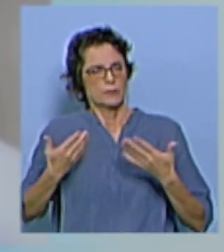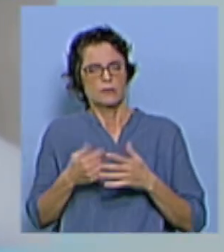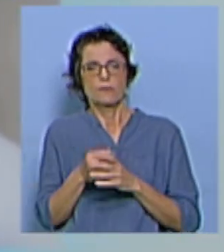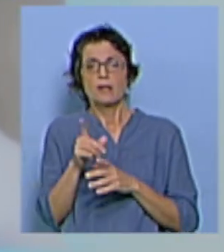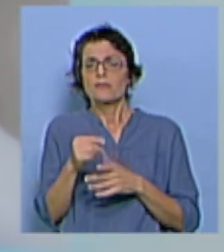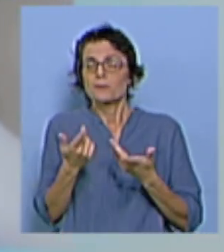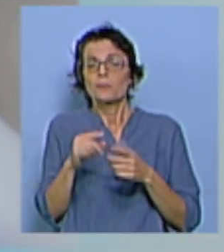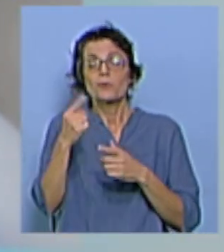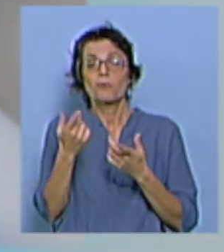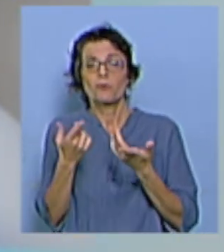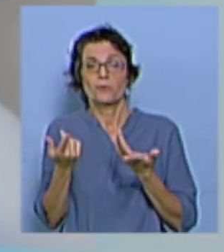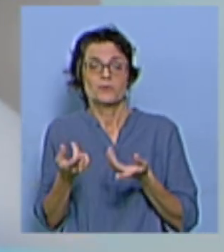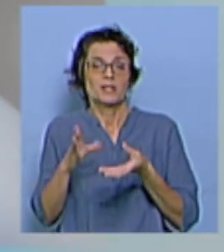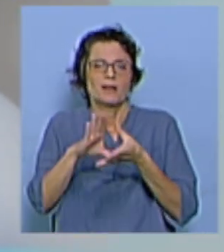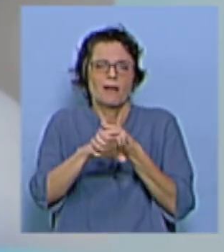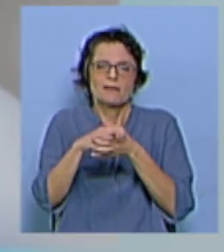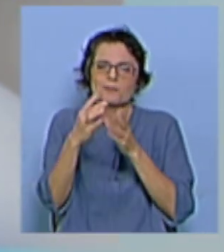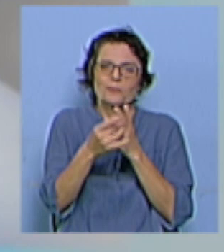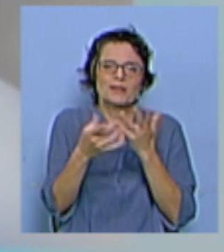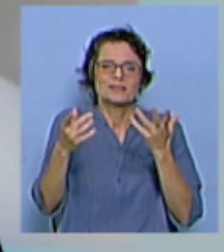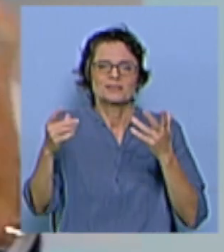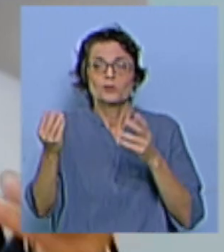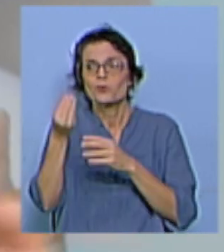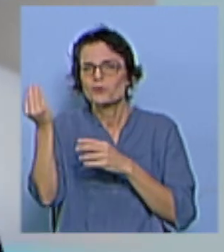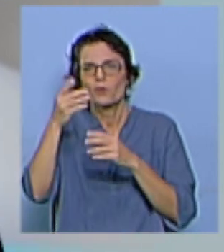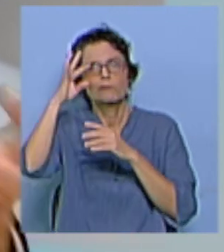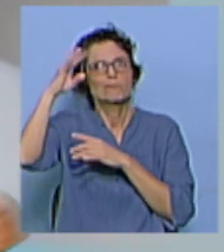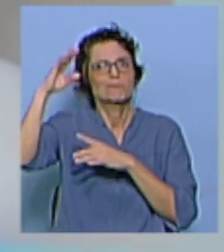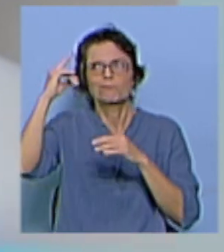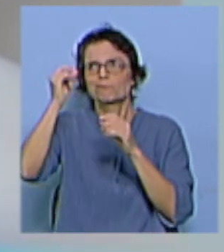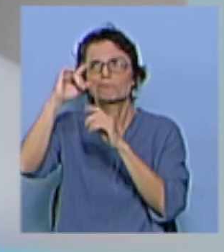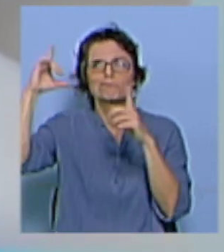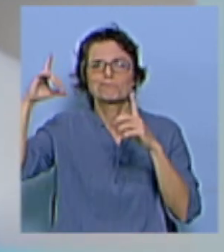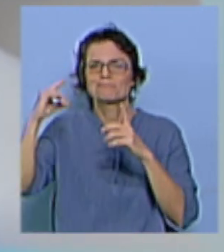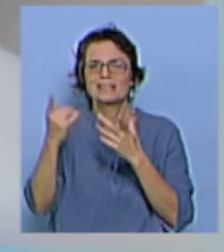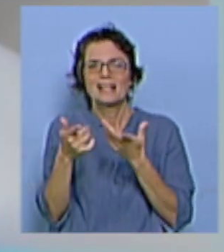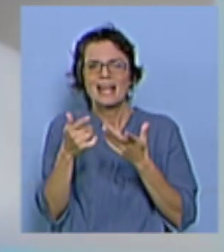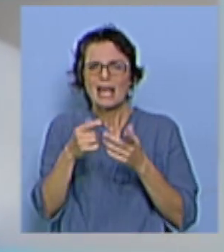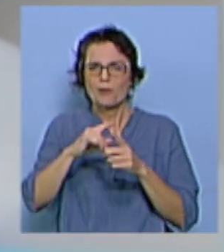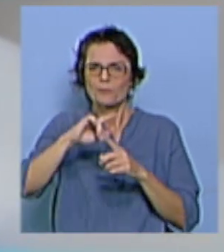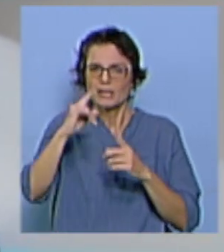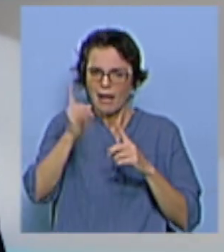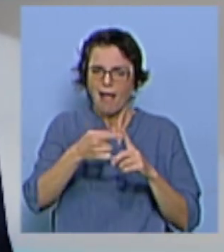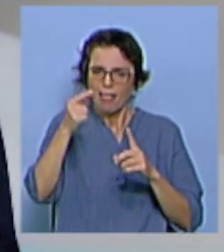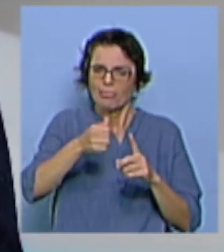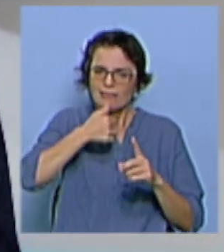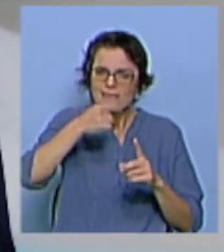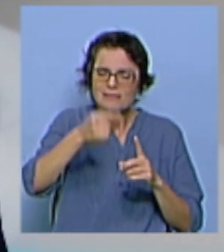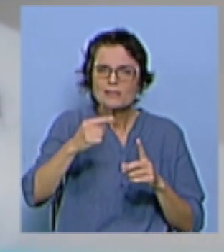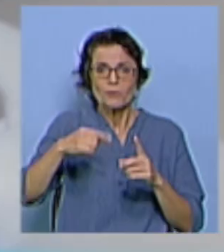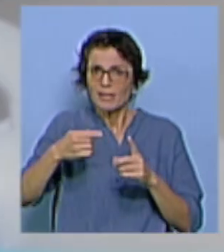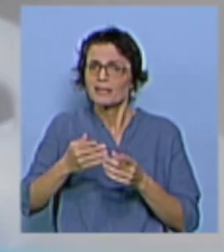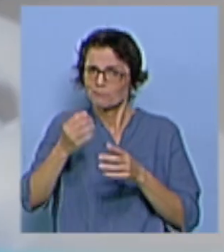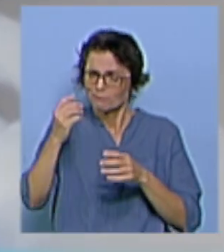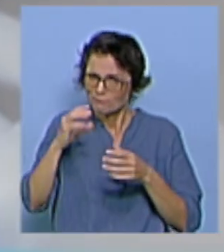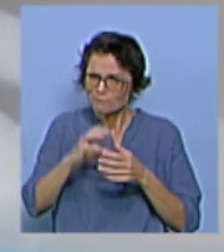ver jovens que sonharam com o seu casamento, que programaram para ser naquele ano, que já tinham as coisas muito,